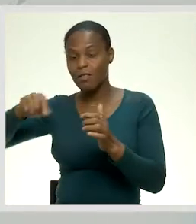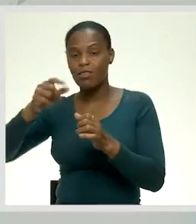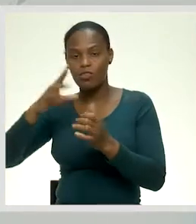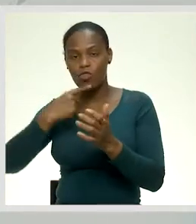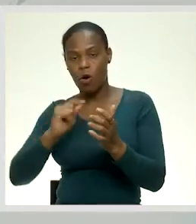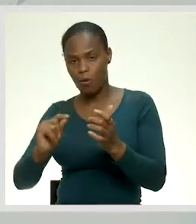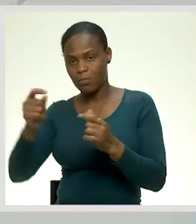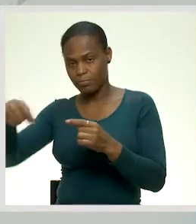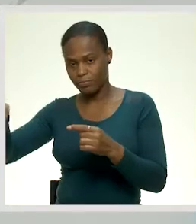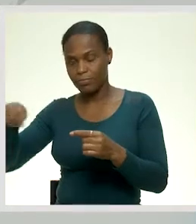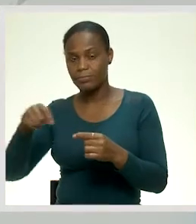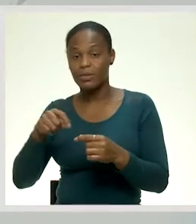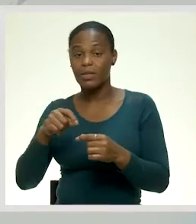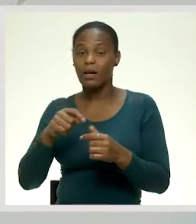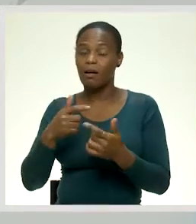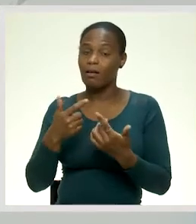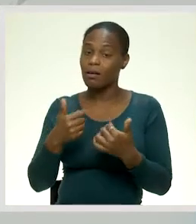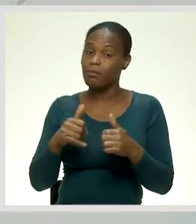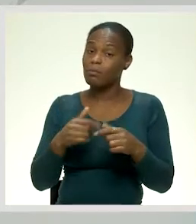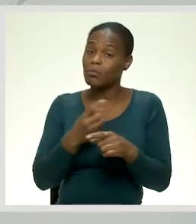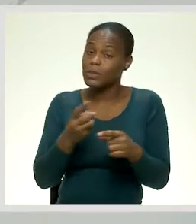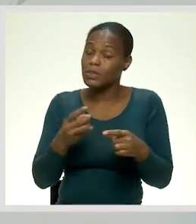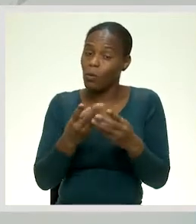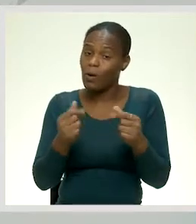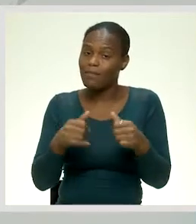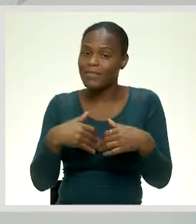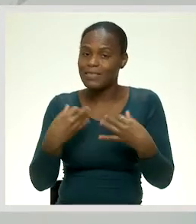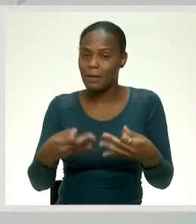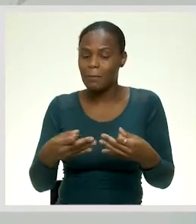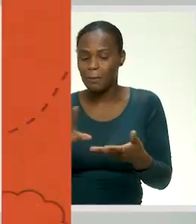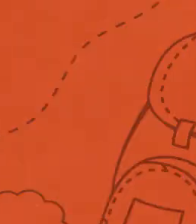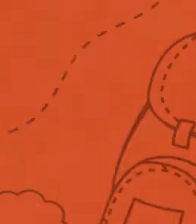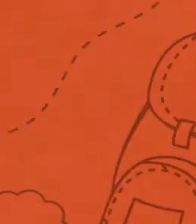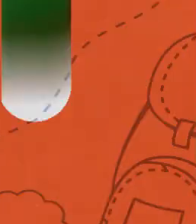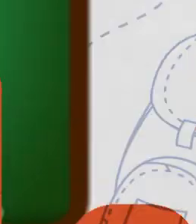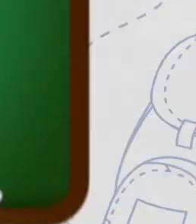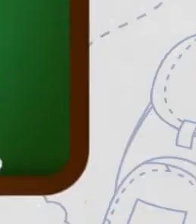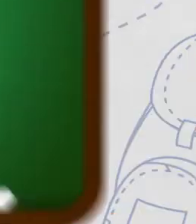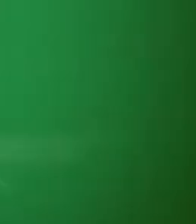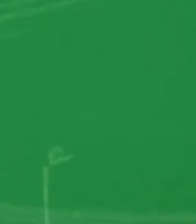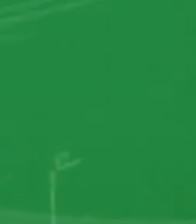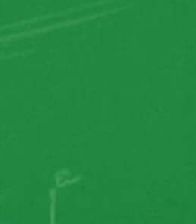isso qualifica sempre e mais o nosso trabalho.